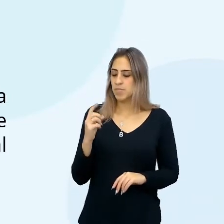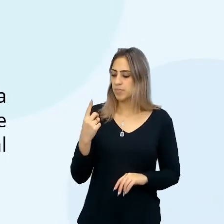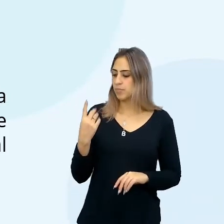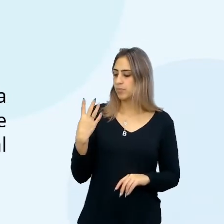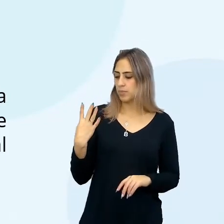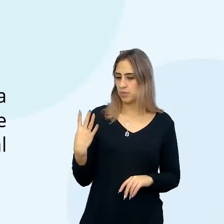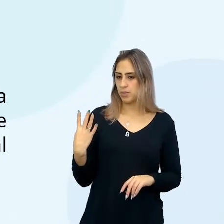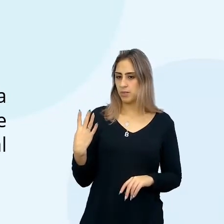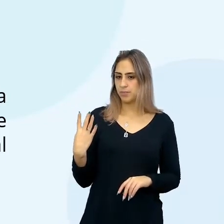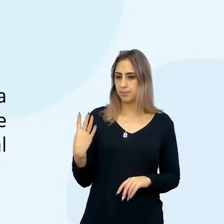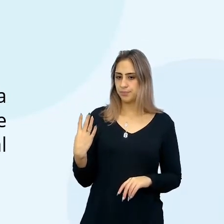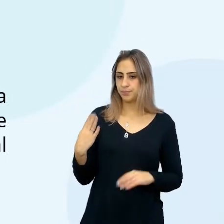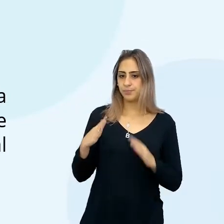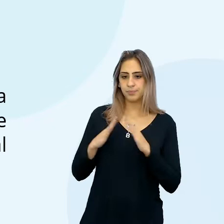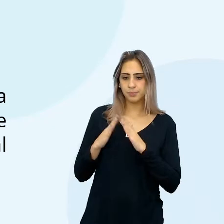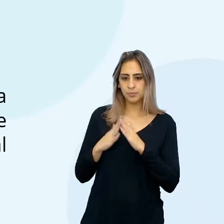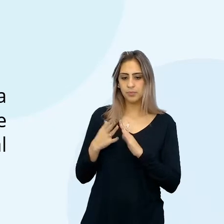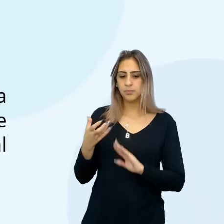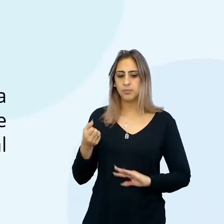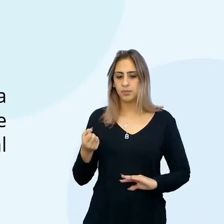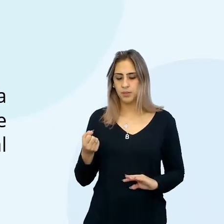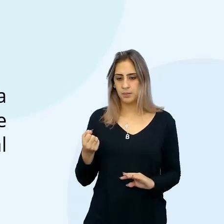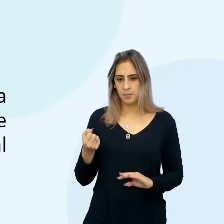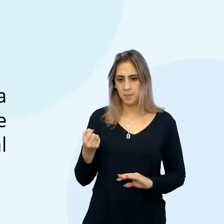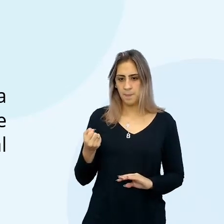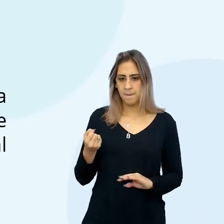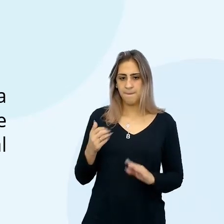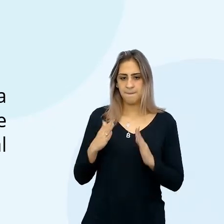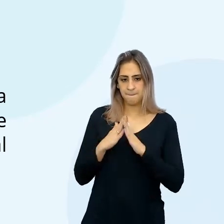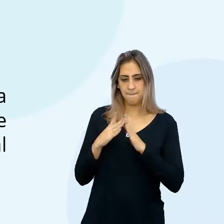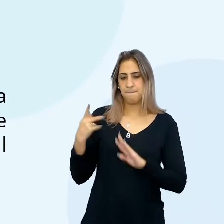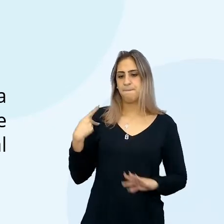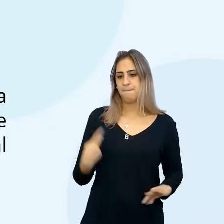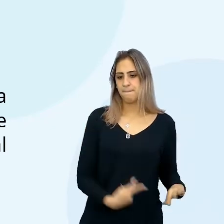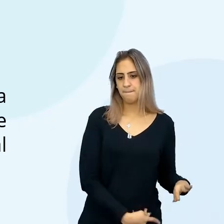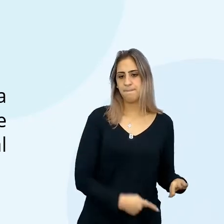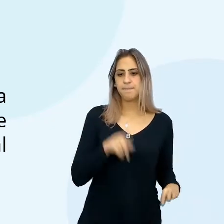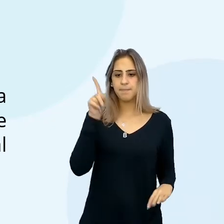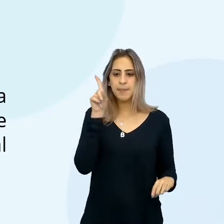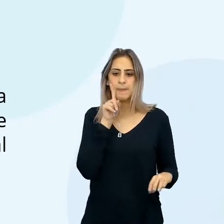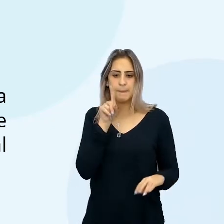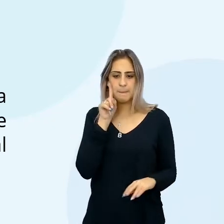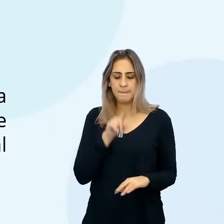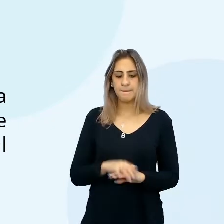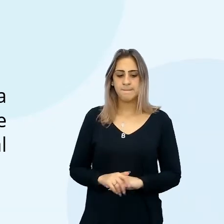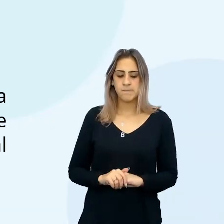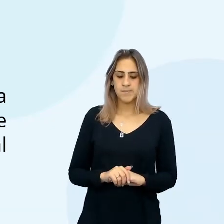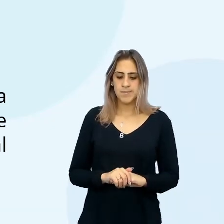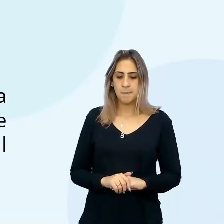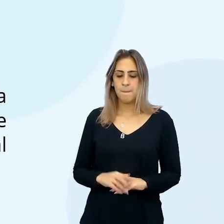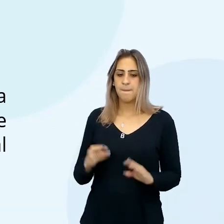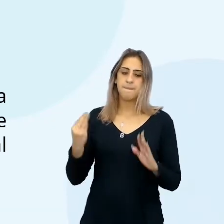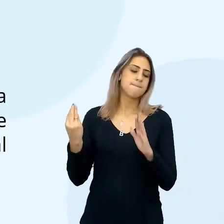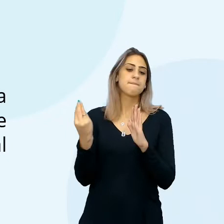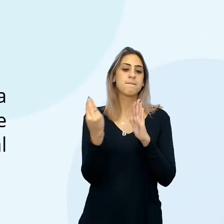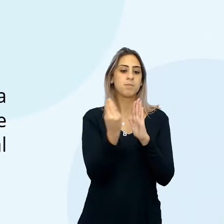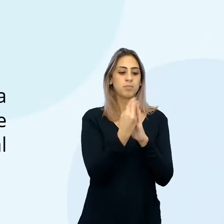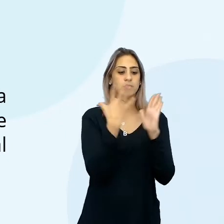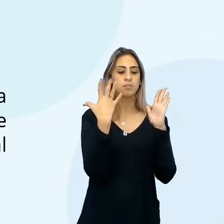2014, a Casa Branca, né, que é a casa presidencial dos Estados Unidos, publicou um